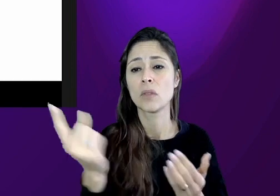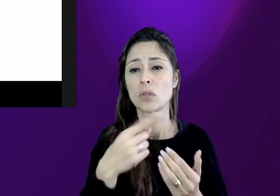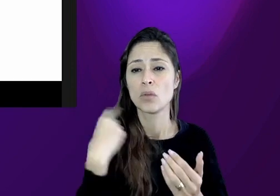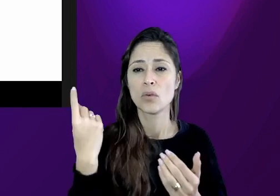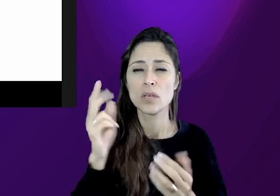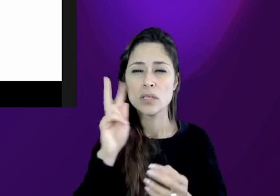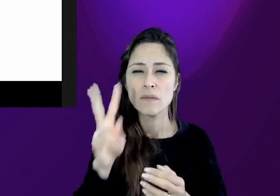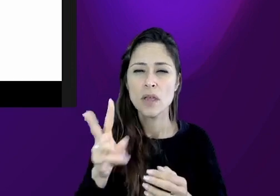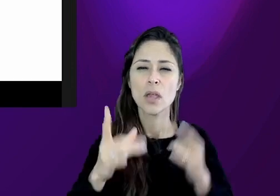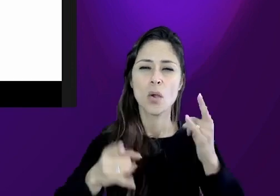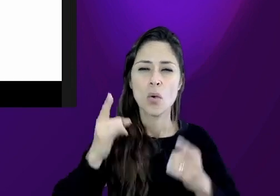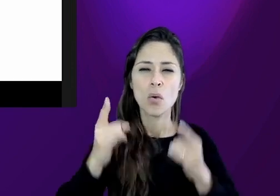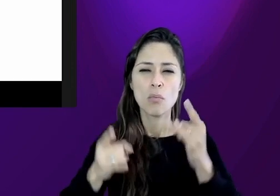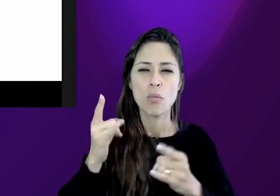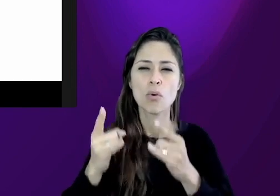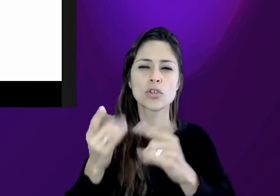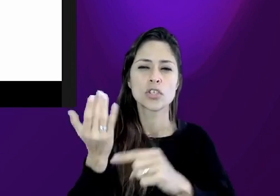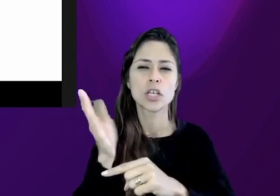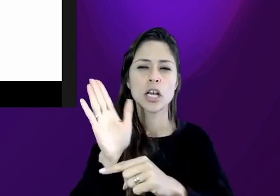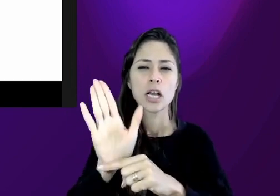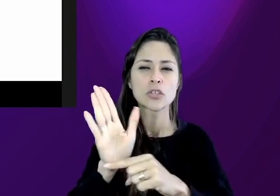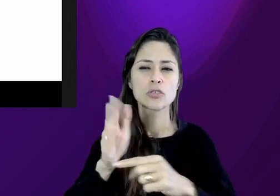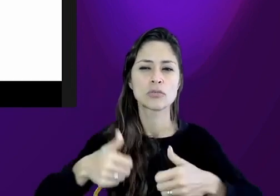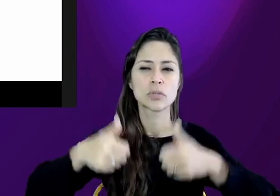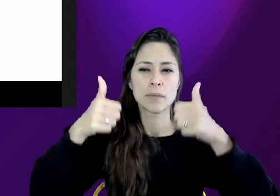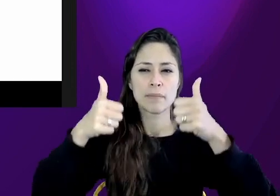que a laparoscopia começa a aparecer.